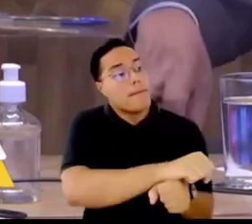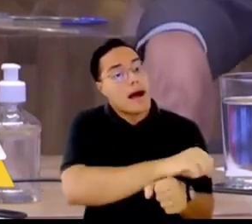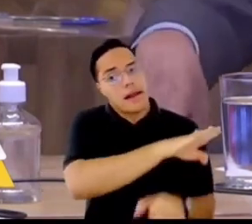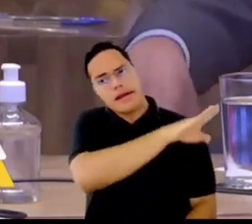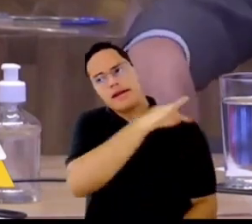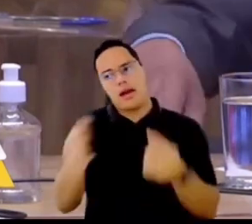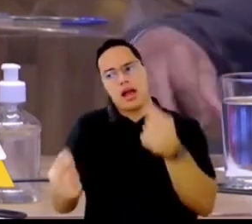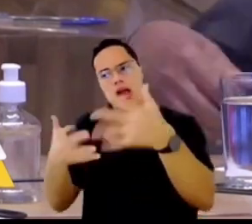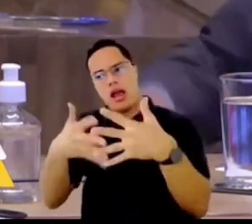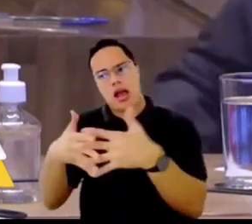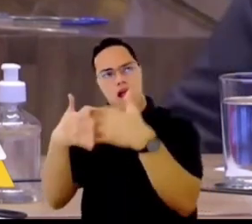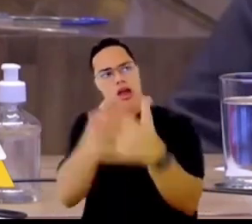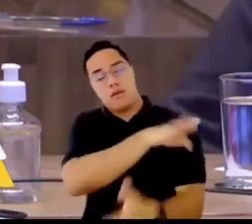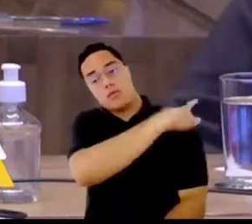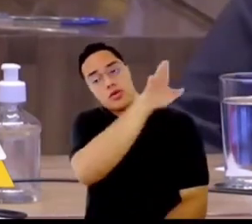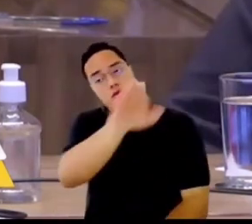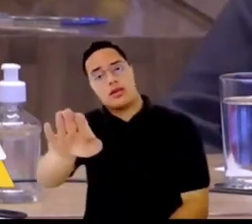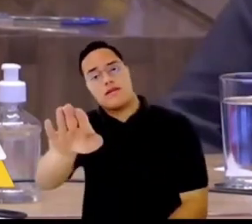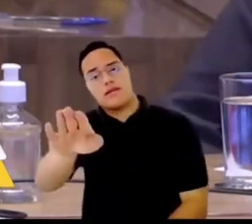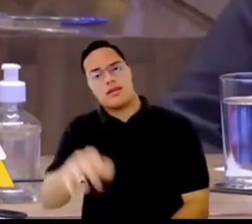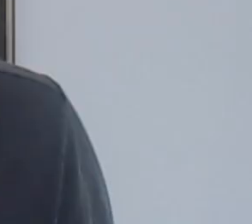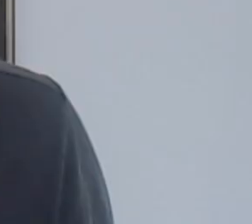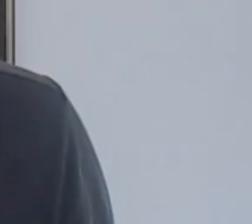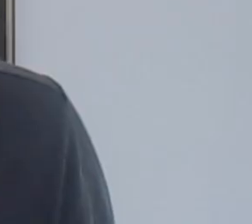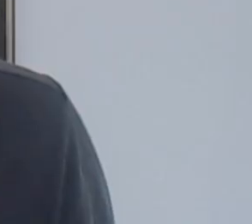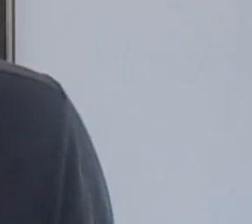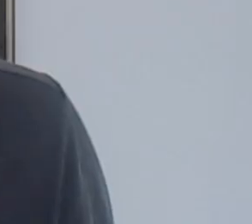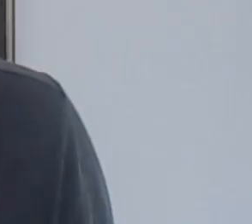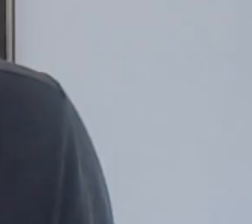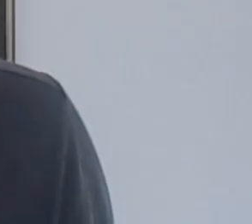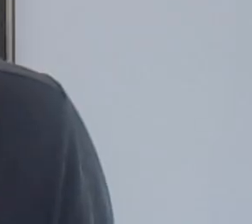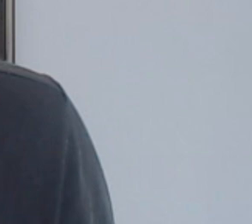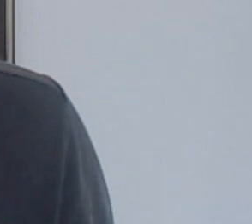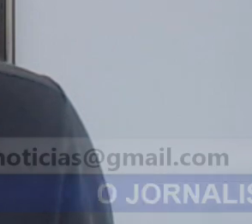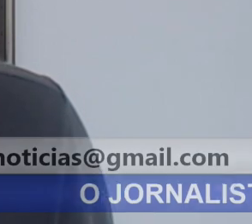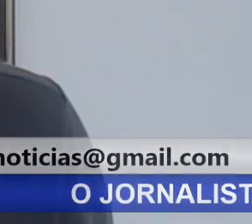e a bomba já estava armada? Não, a sacola estava no...